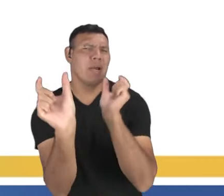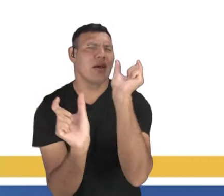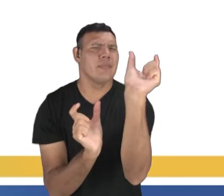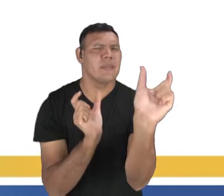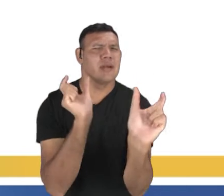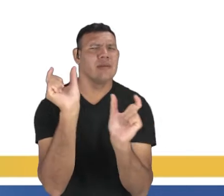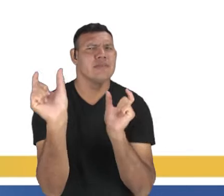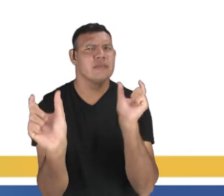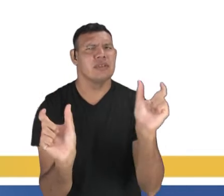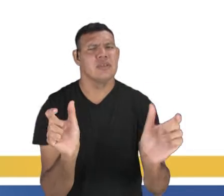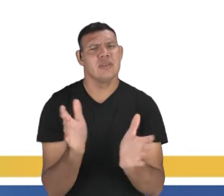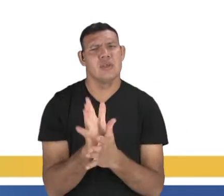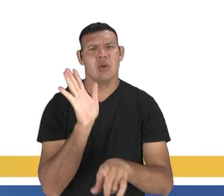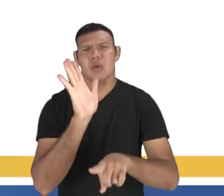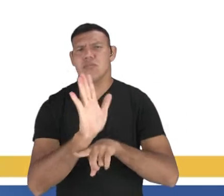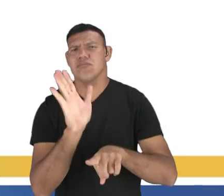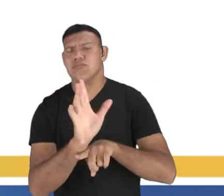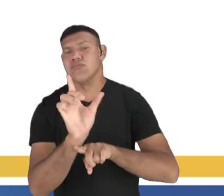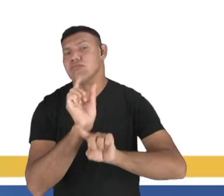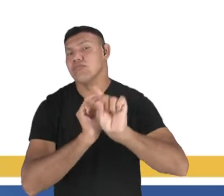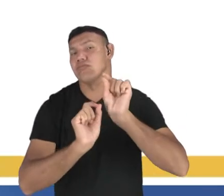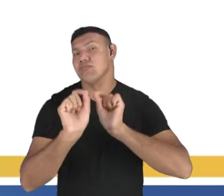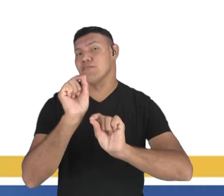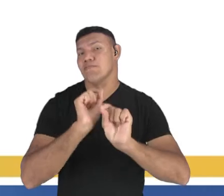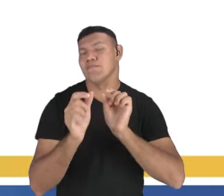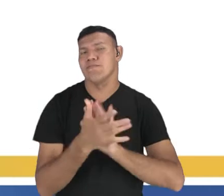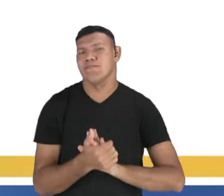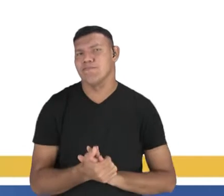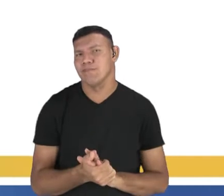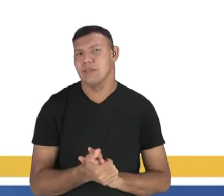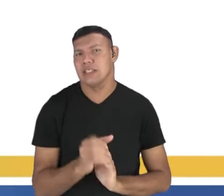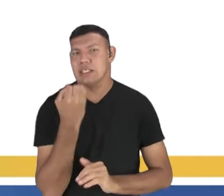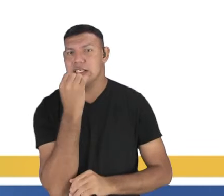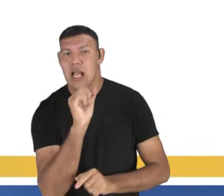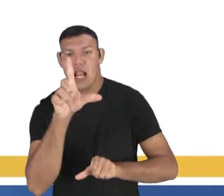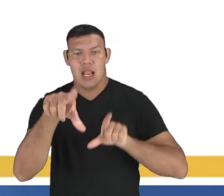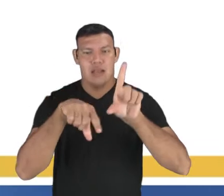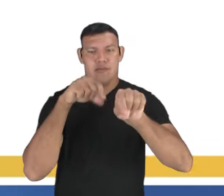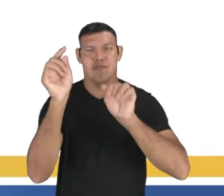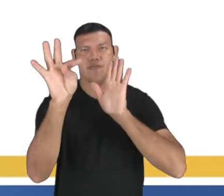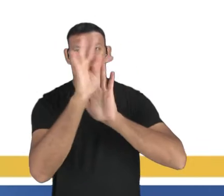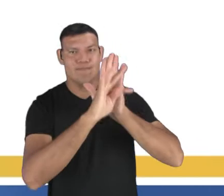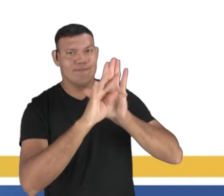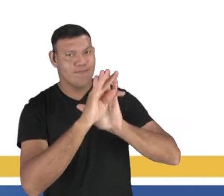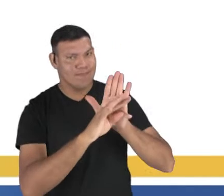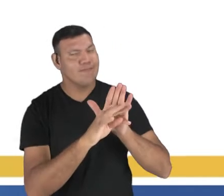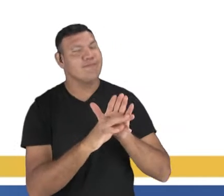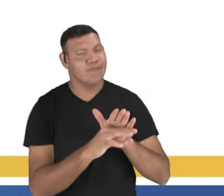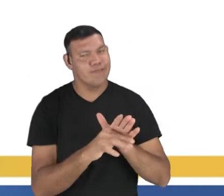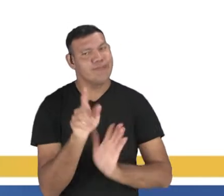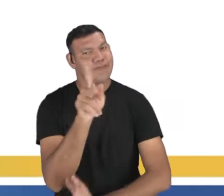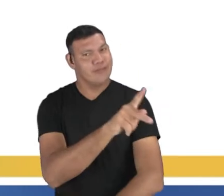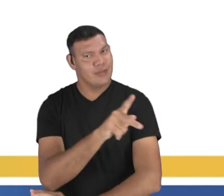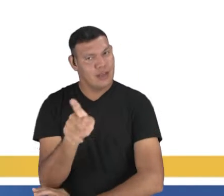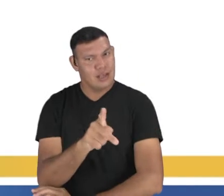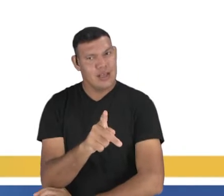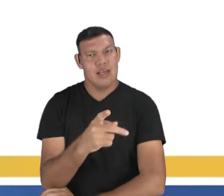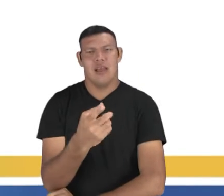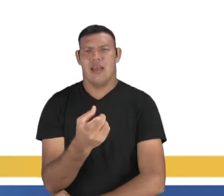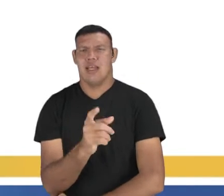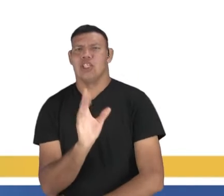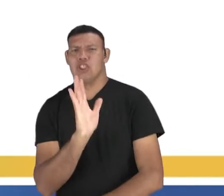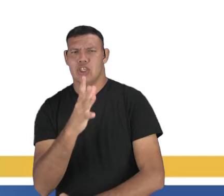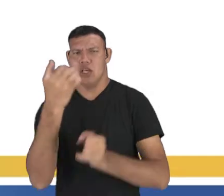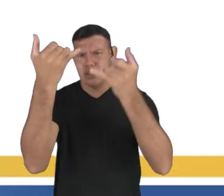palavras elas ajudam quando eu vou escrever um texto, professora? Até aí a senhora já disse que eles têm